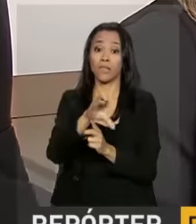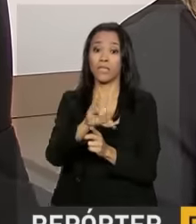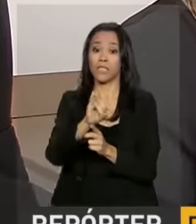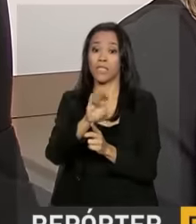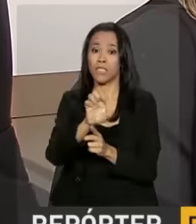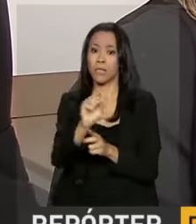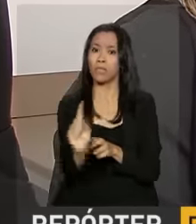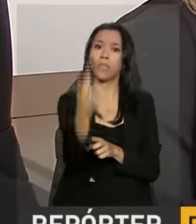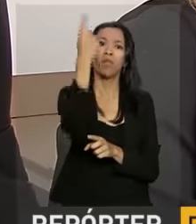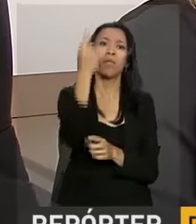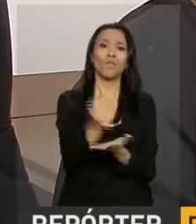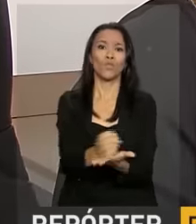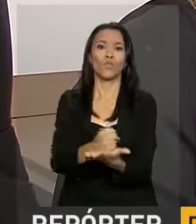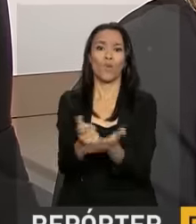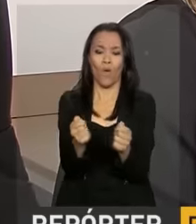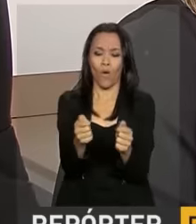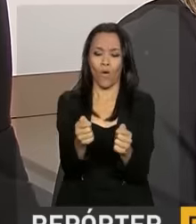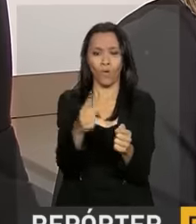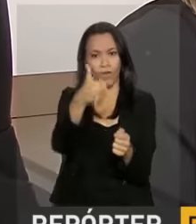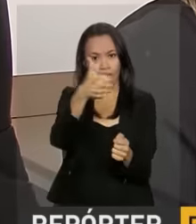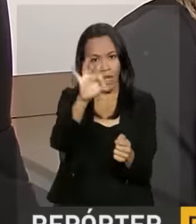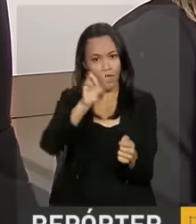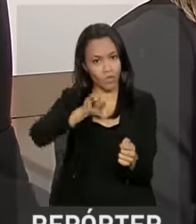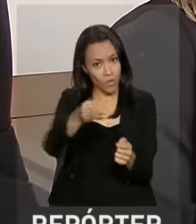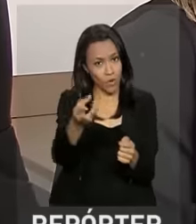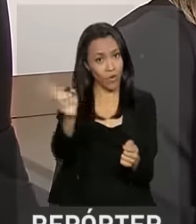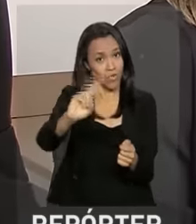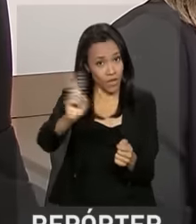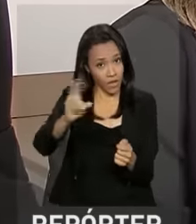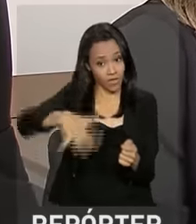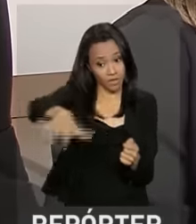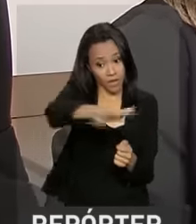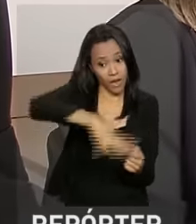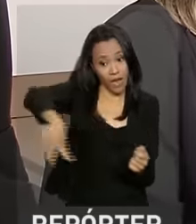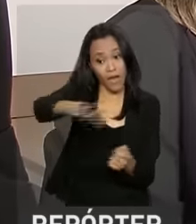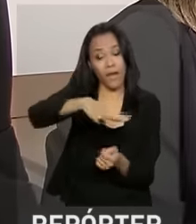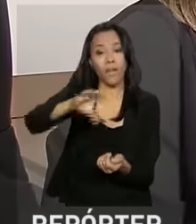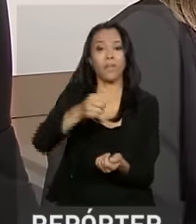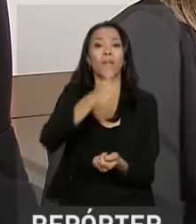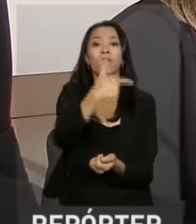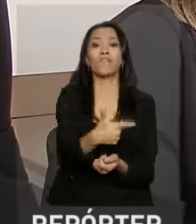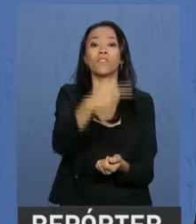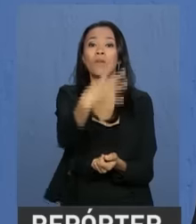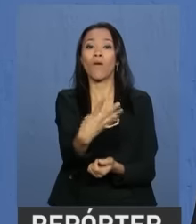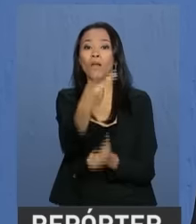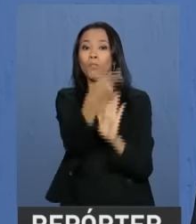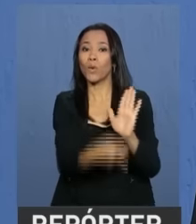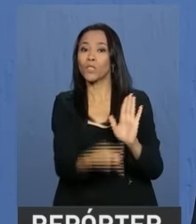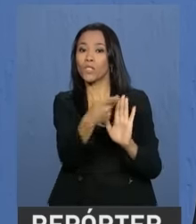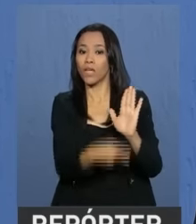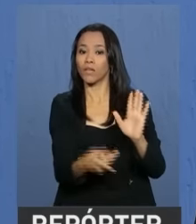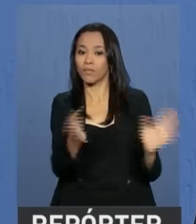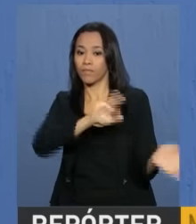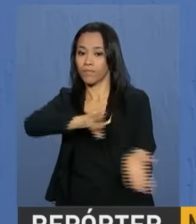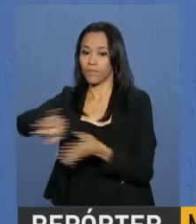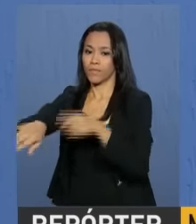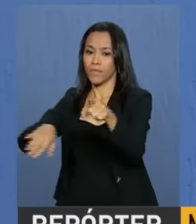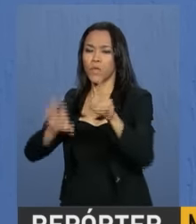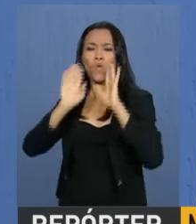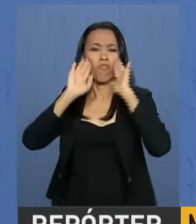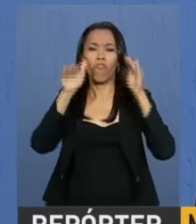eletrônicos São R 10 milhões de reais do fundo setorial audiovisual para 24 projetos Qual que é o nosso foco com essa